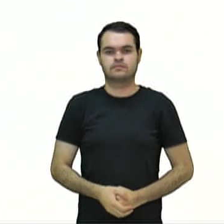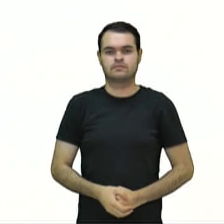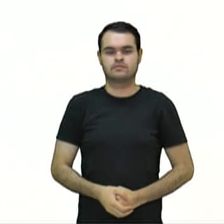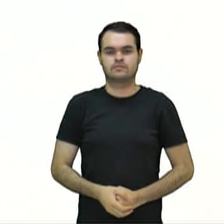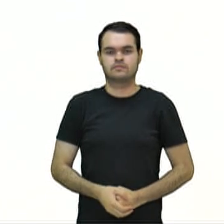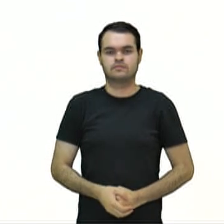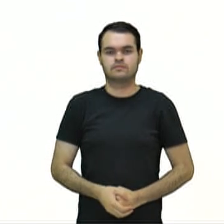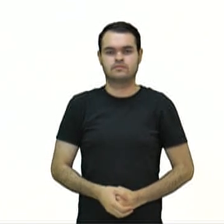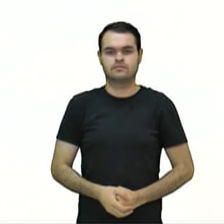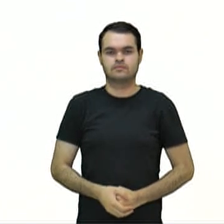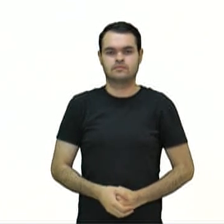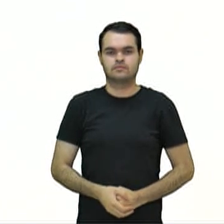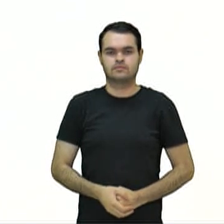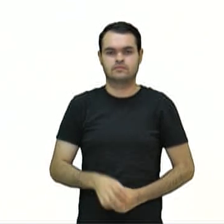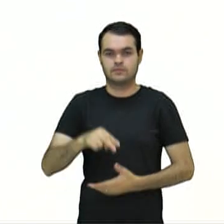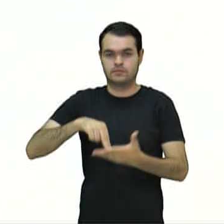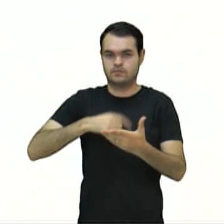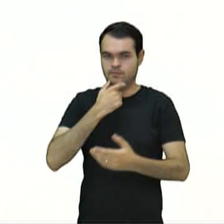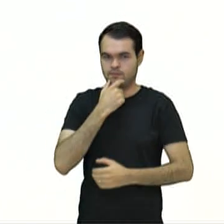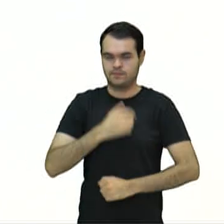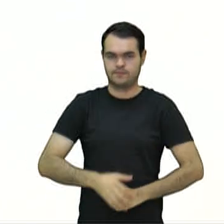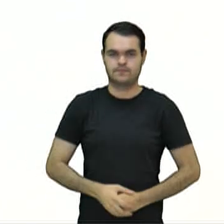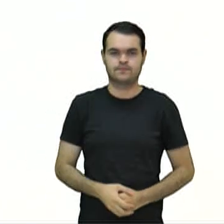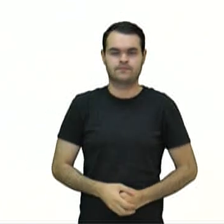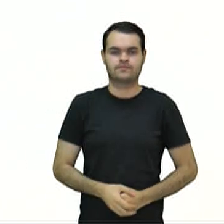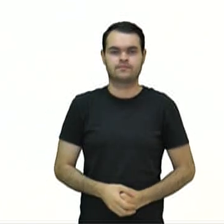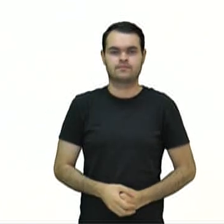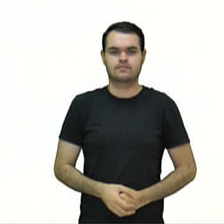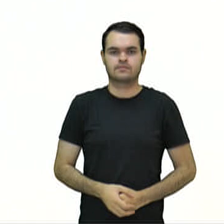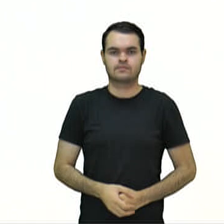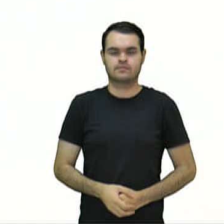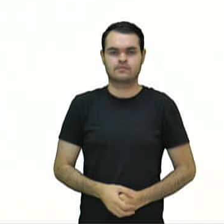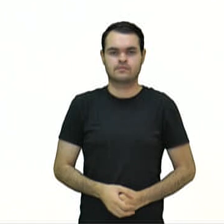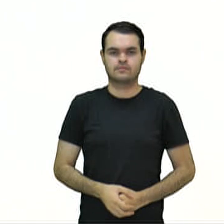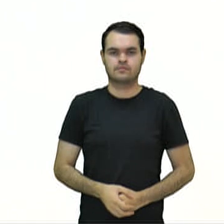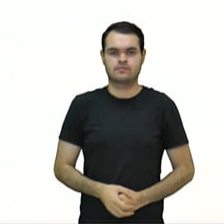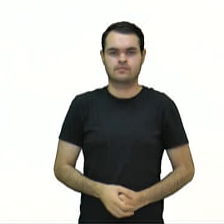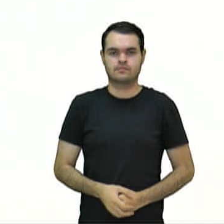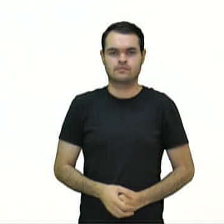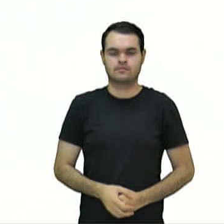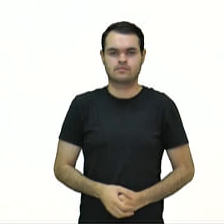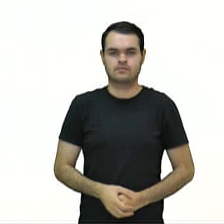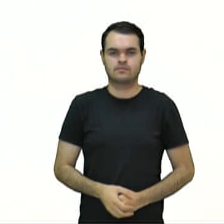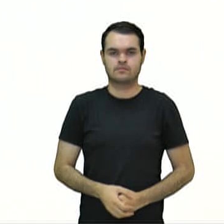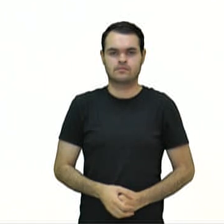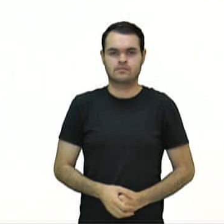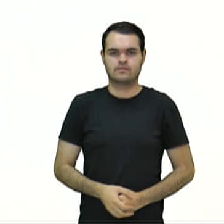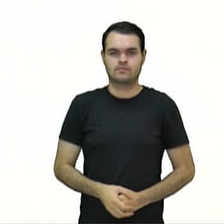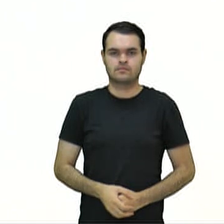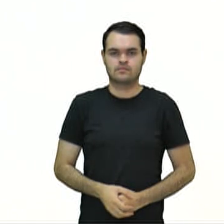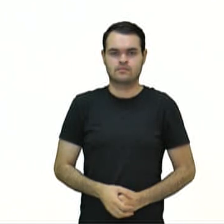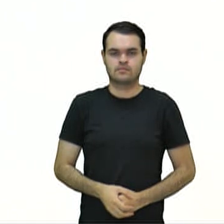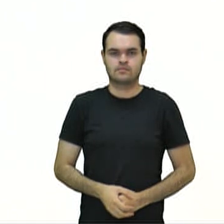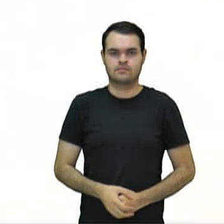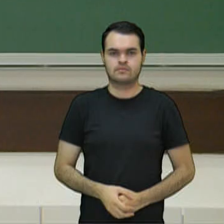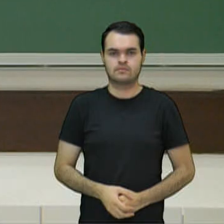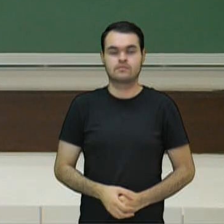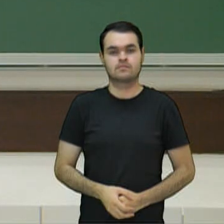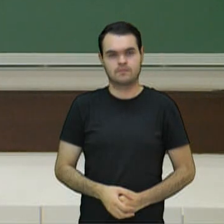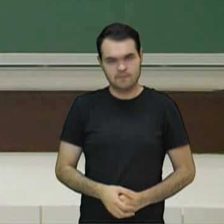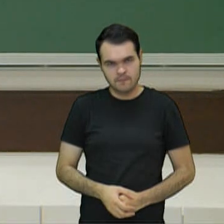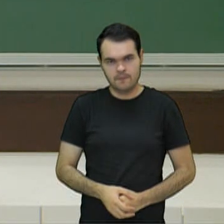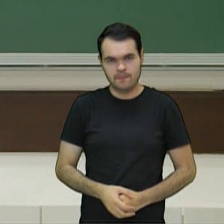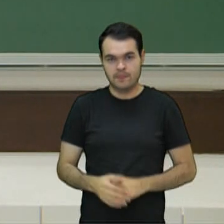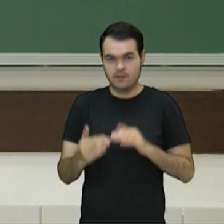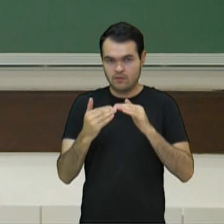trident, like Zeus' thunderbolt and Hades' helmet, was fashioned by the three Cyclops. Então,